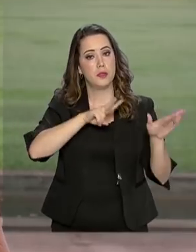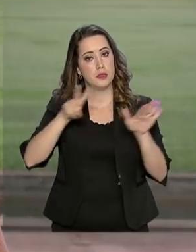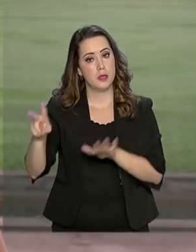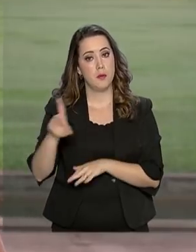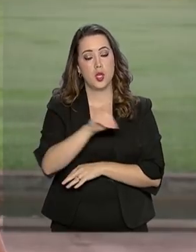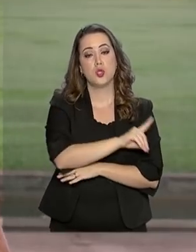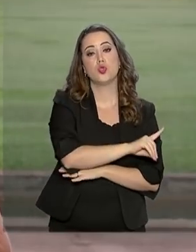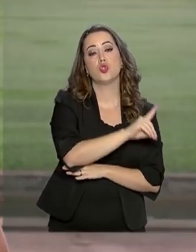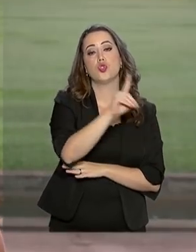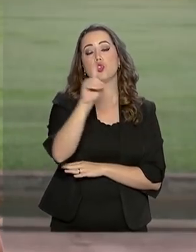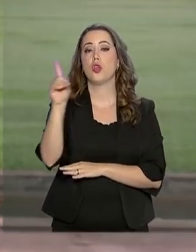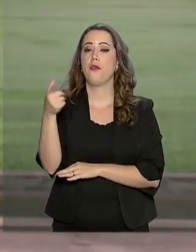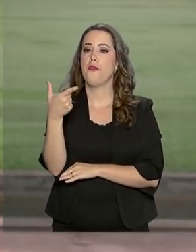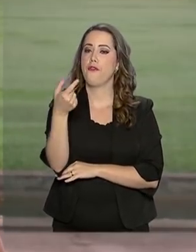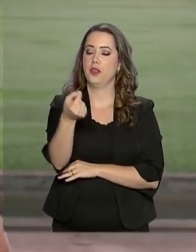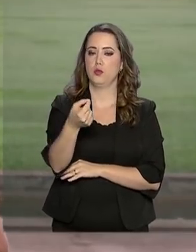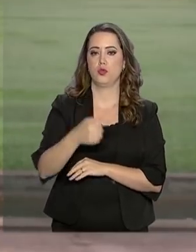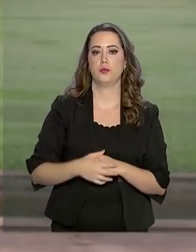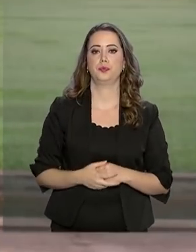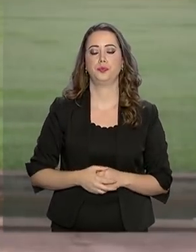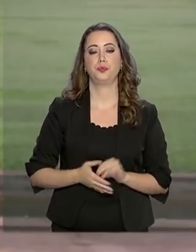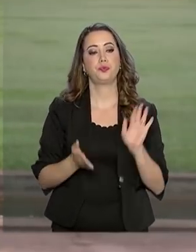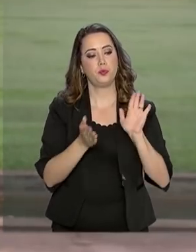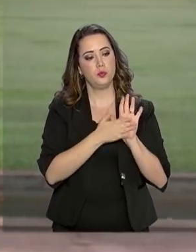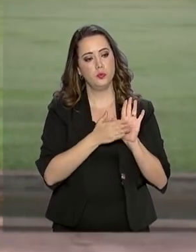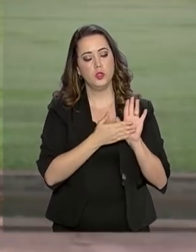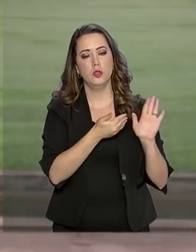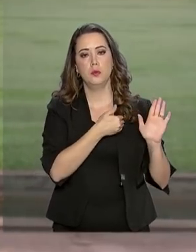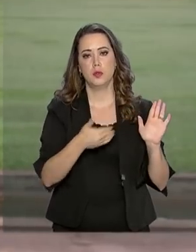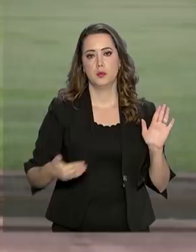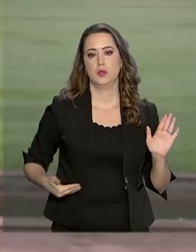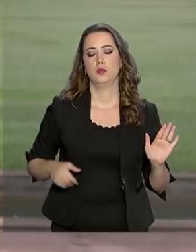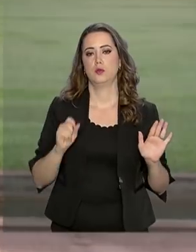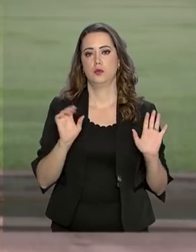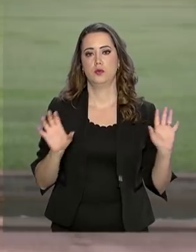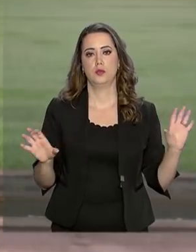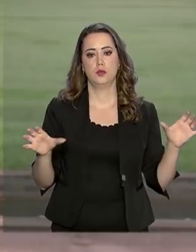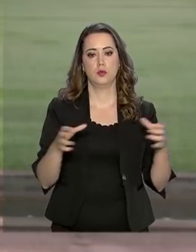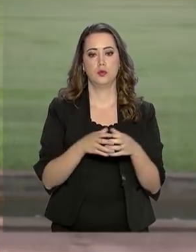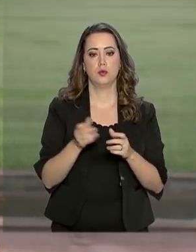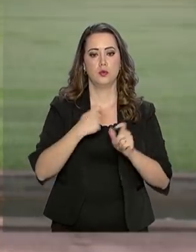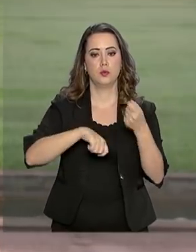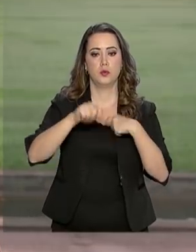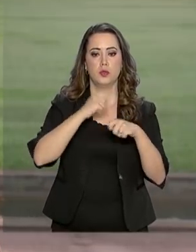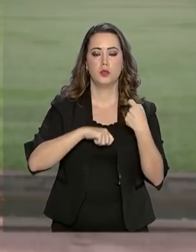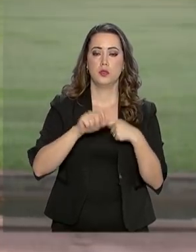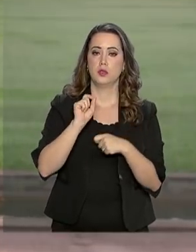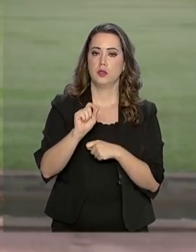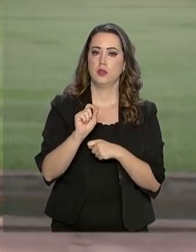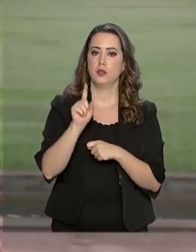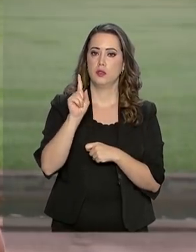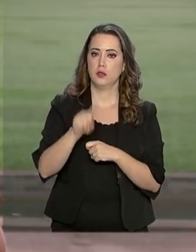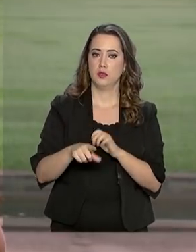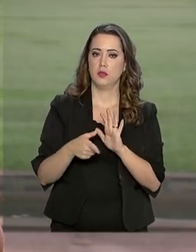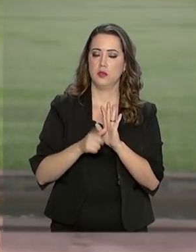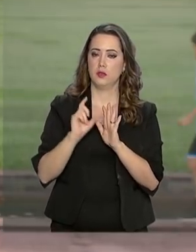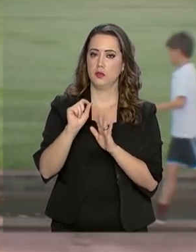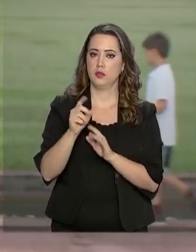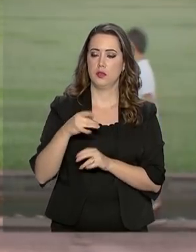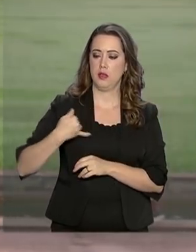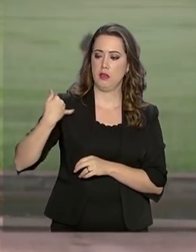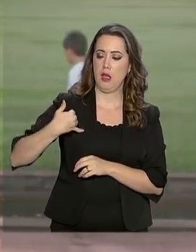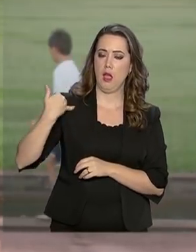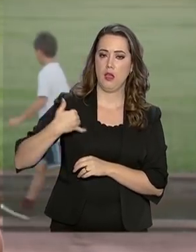dia 20. A proposta do governo, da equipe de economia, era que fosse a